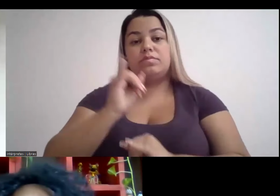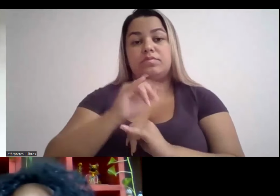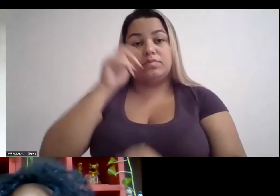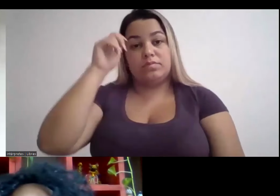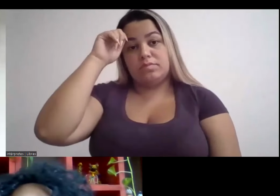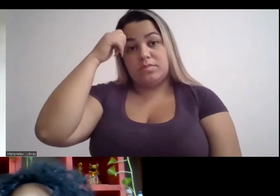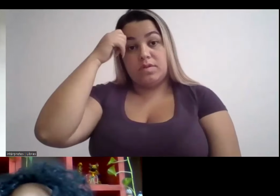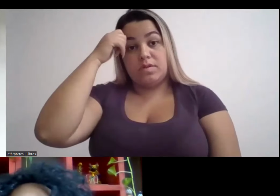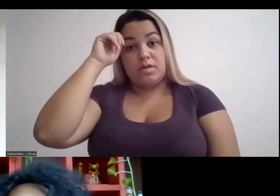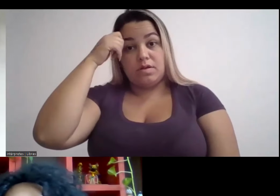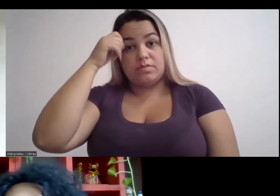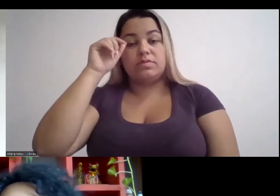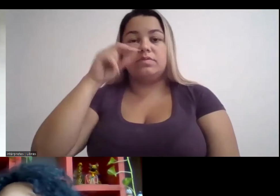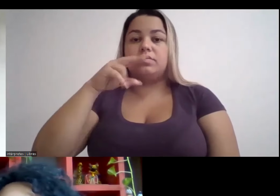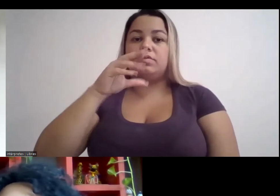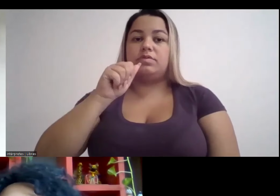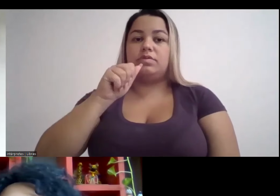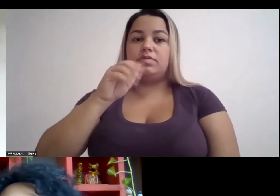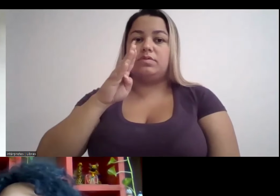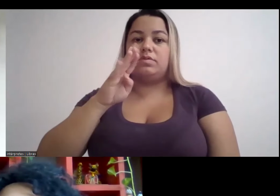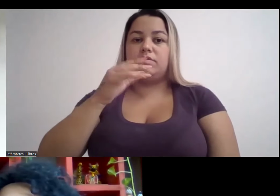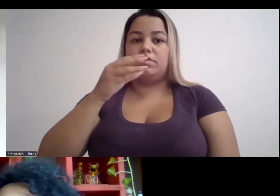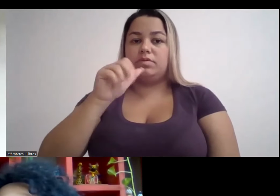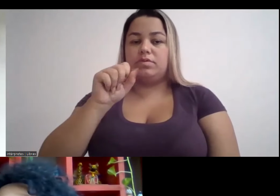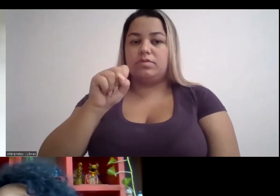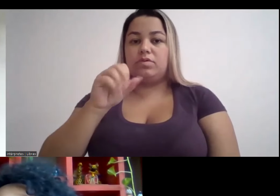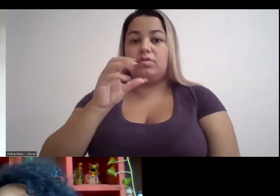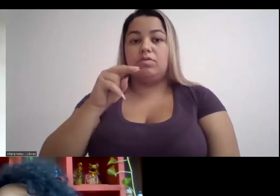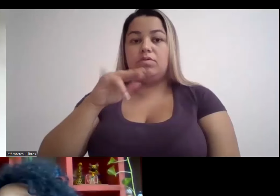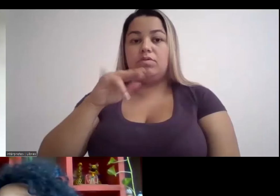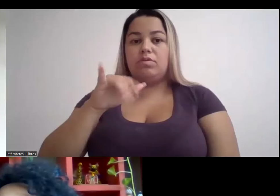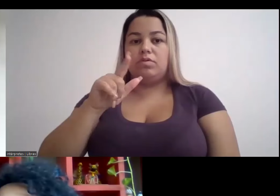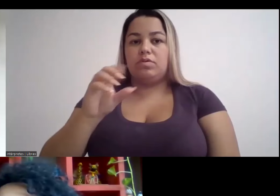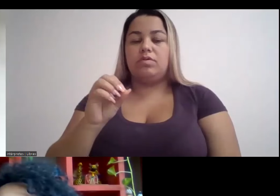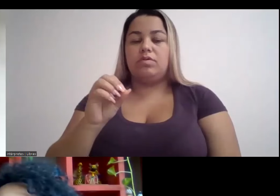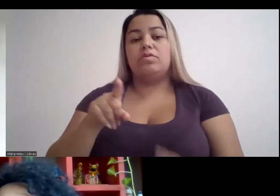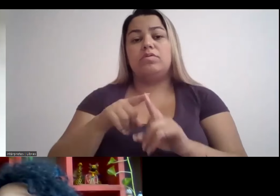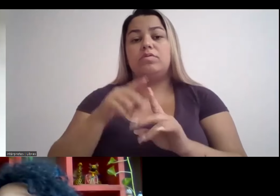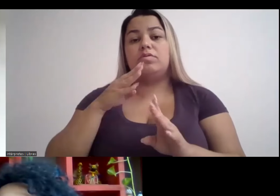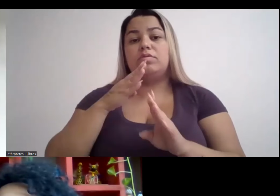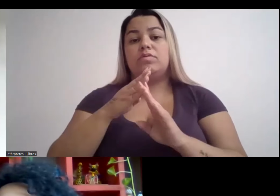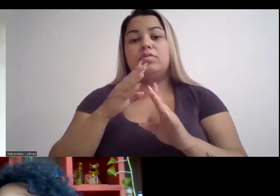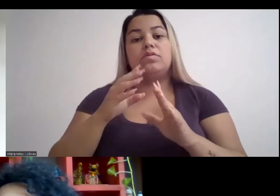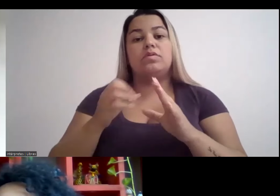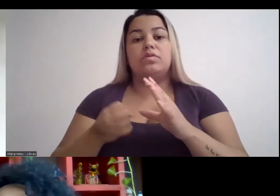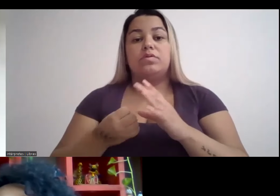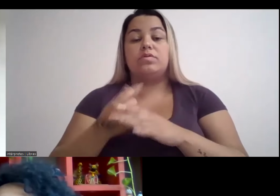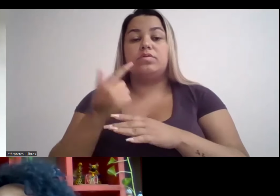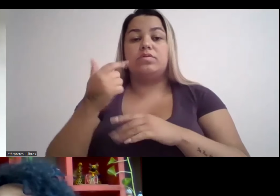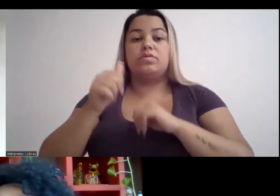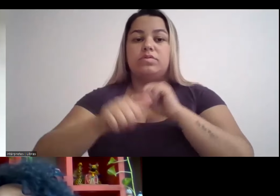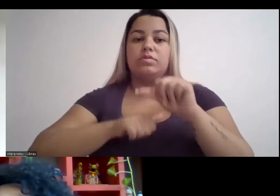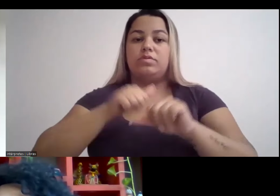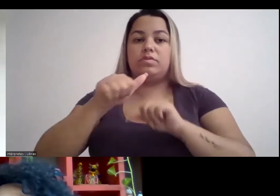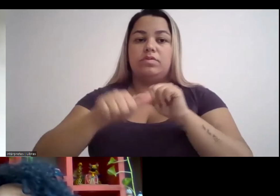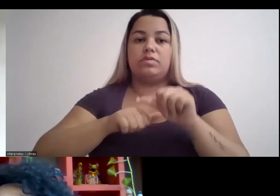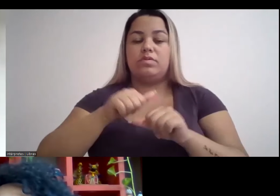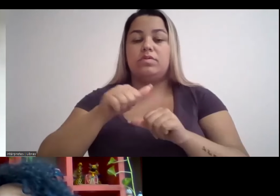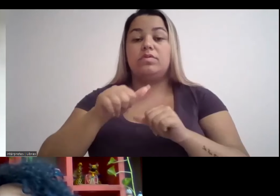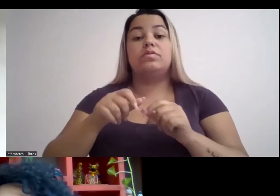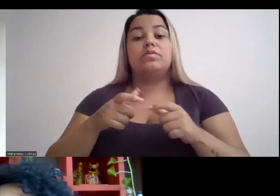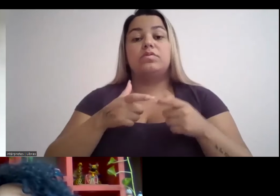Cabeças e é sócia da Cultive, empresa de consultoria com foco nas indústrias criativas e de inovação, onde ela